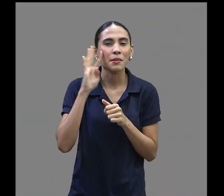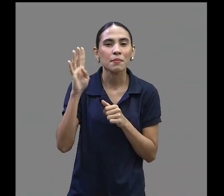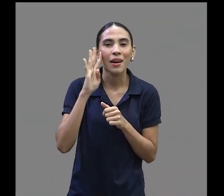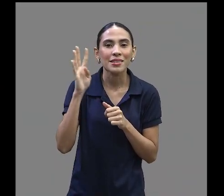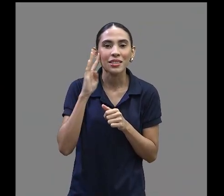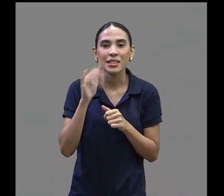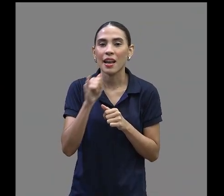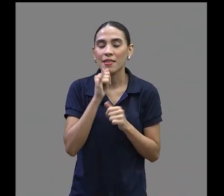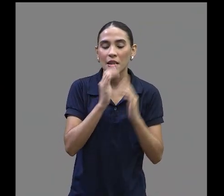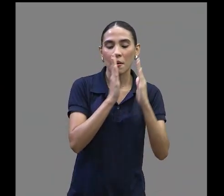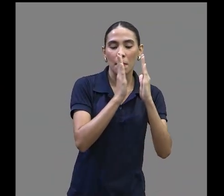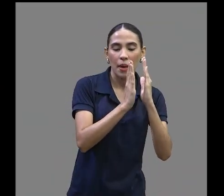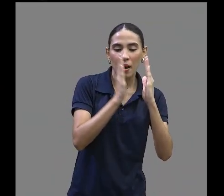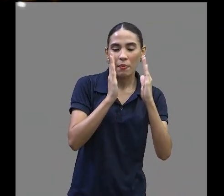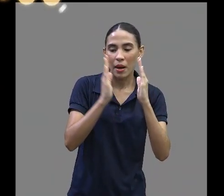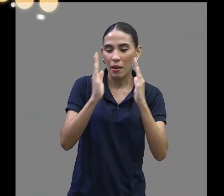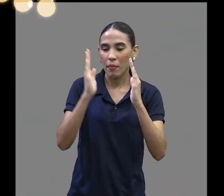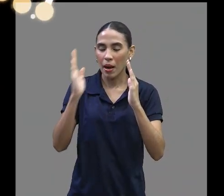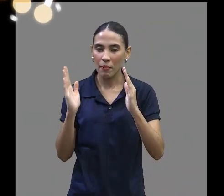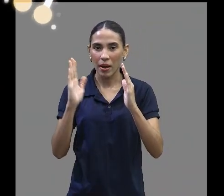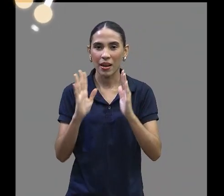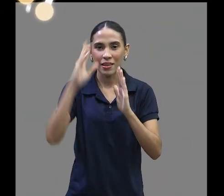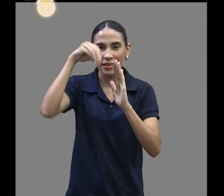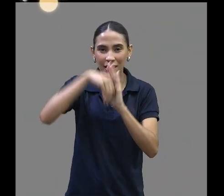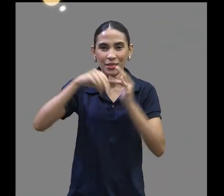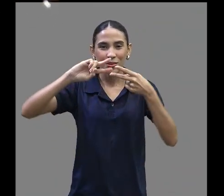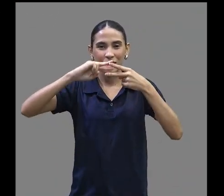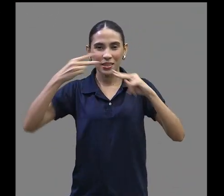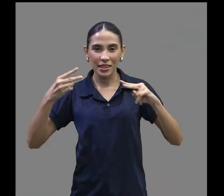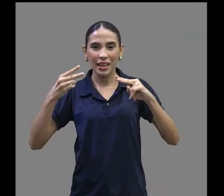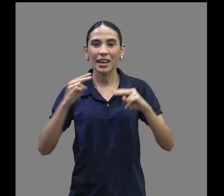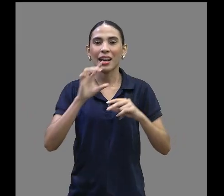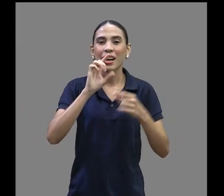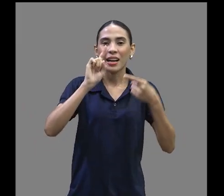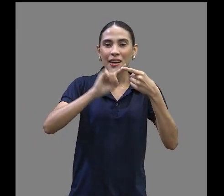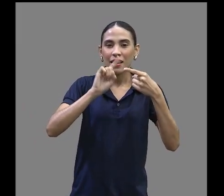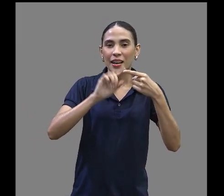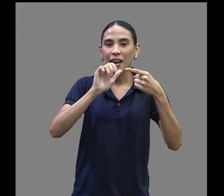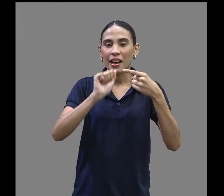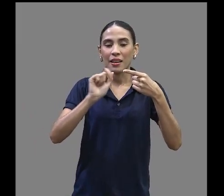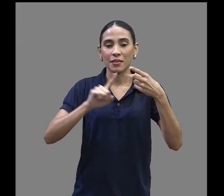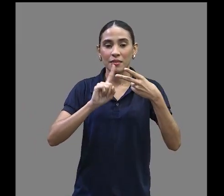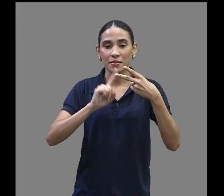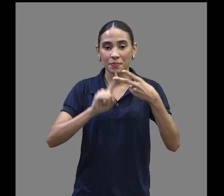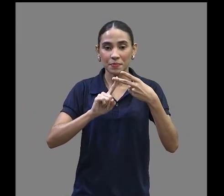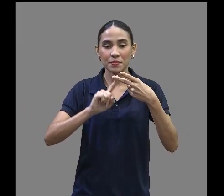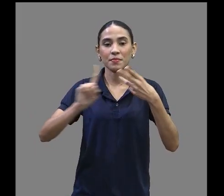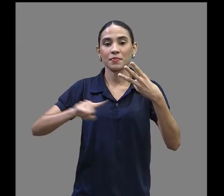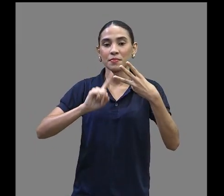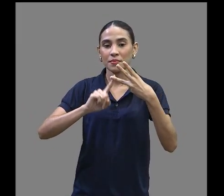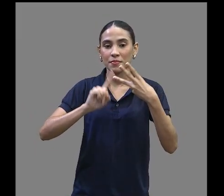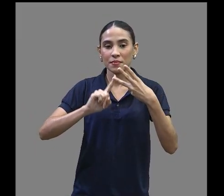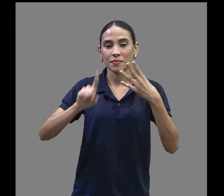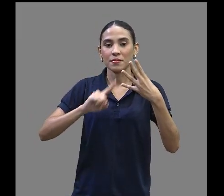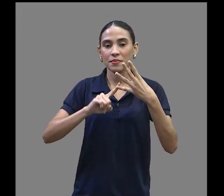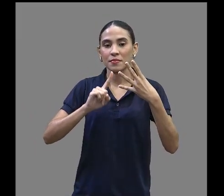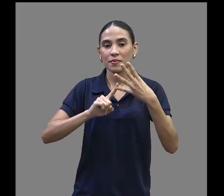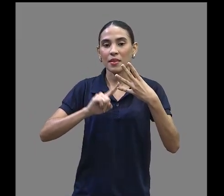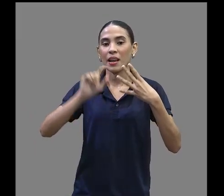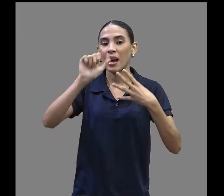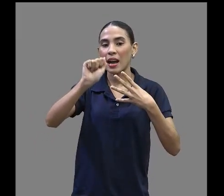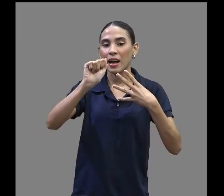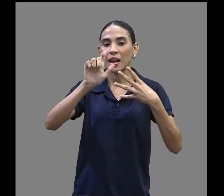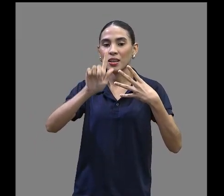a ordem exata dos nucleotídeos, cada adenina, guanina, citosina e